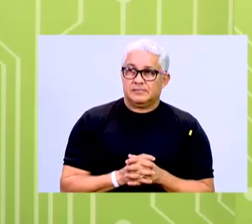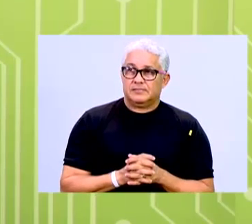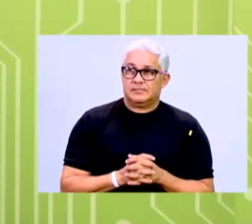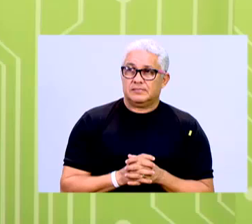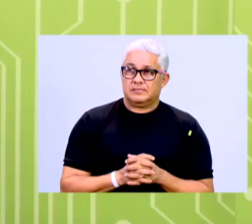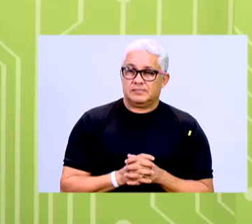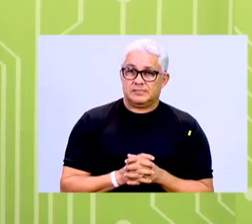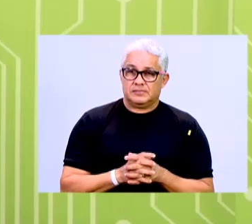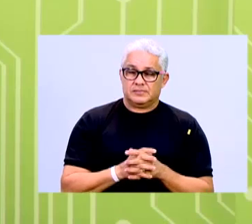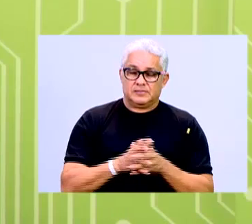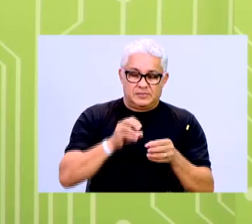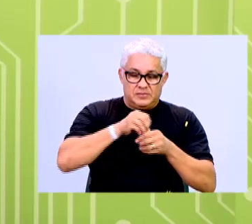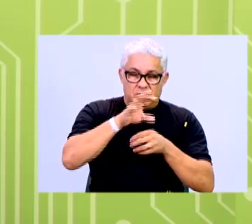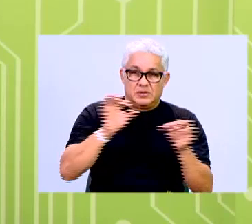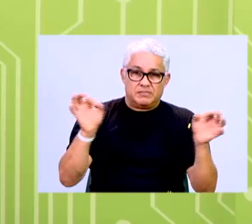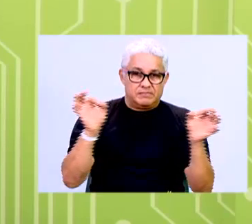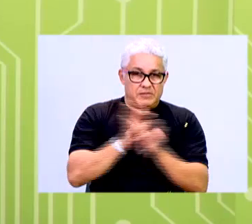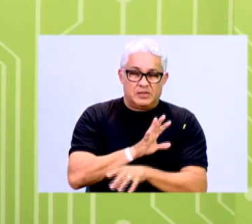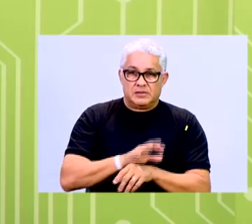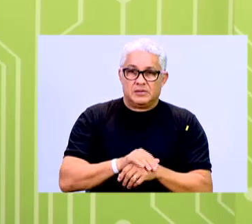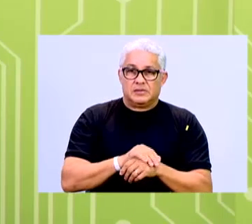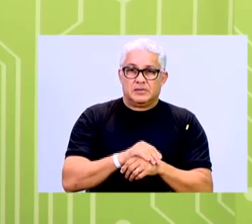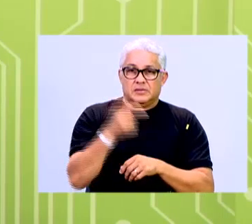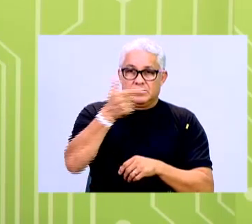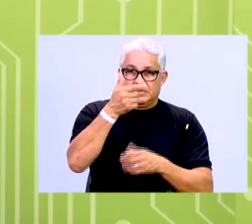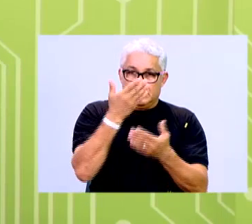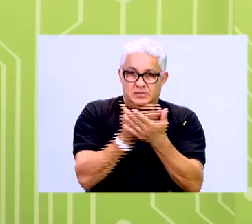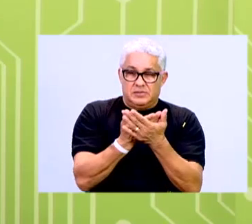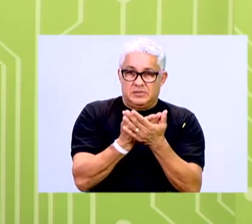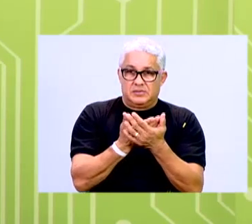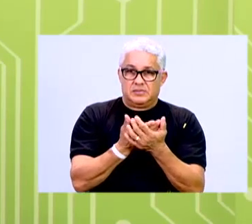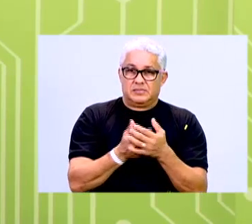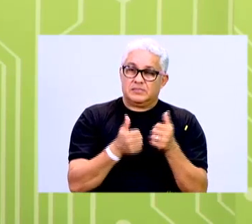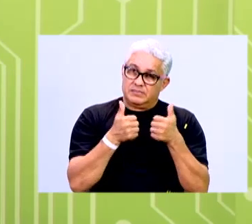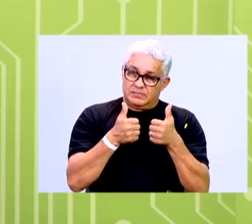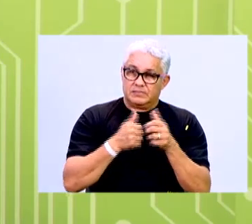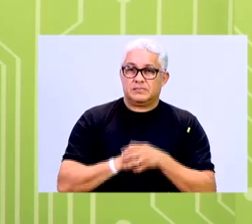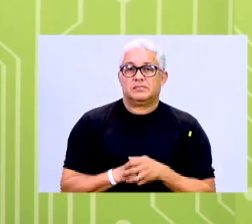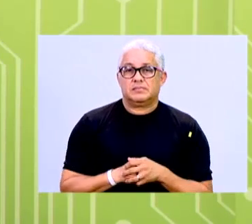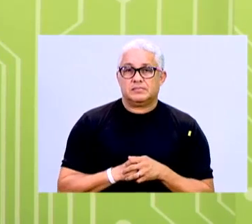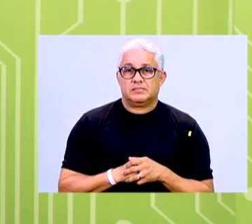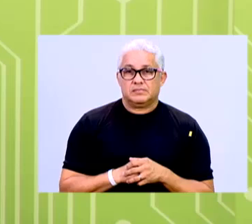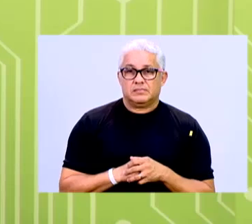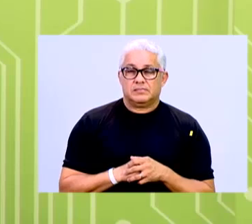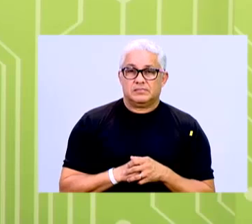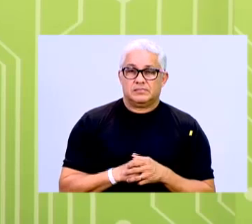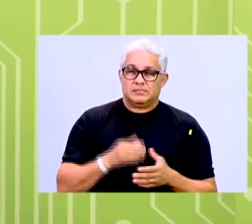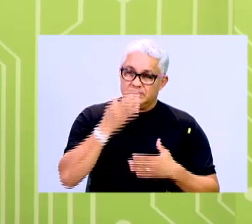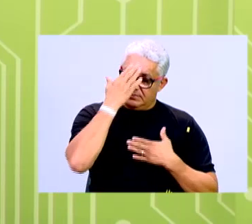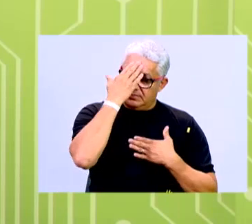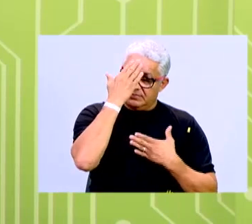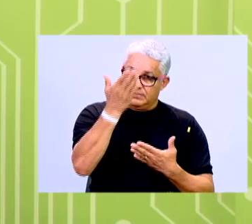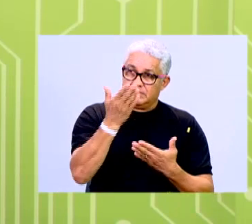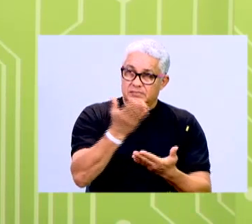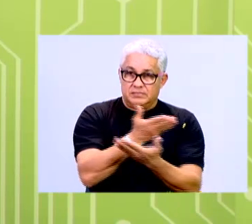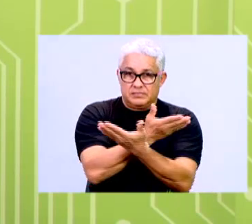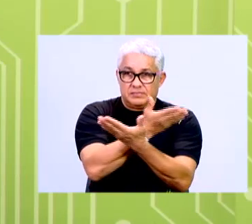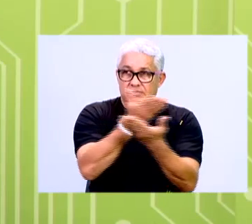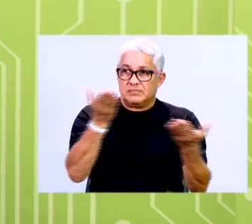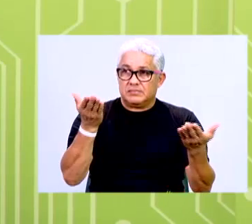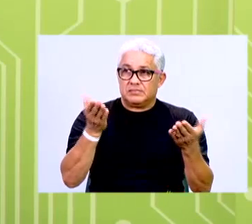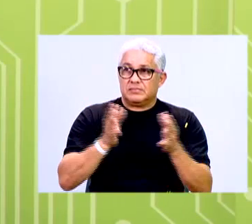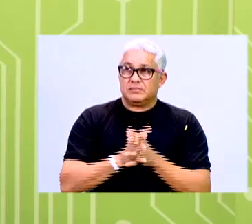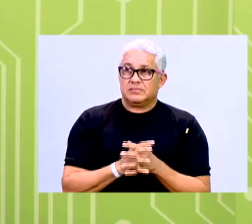com esse conteúdo, fecharemos a nossa segunda aula. Tá? Então, agradecemos a todos aí